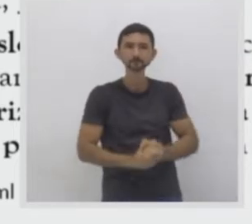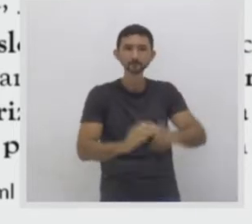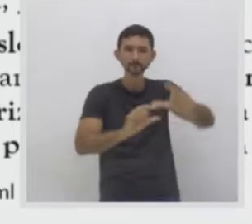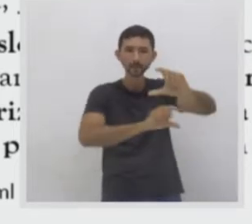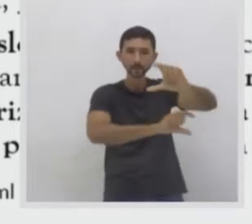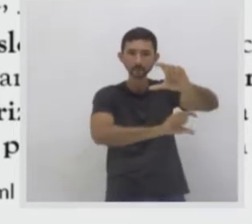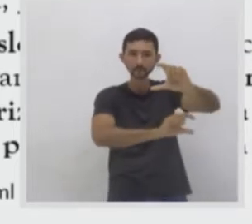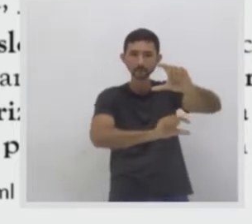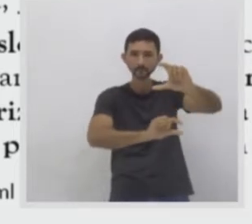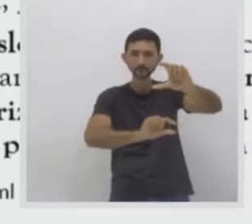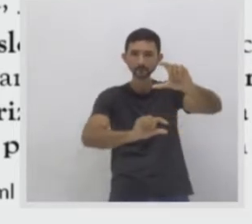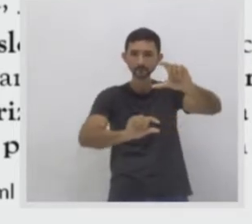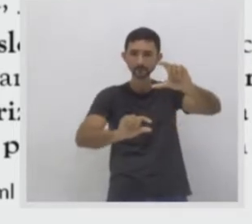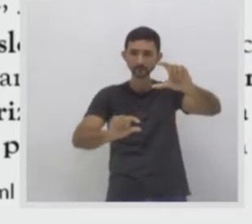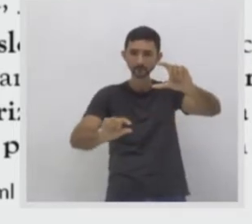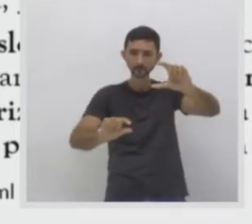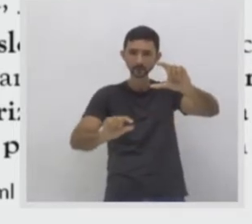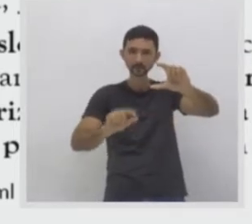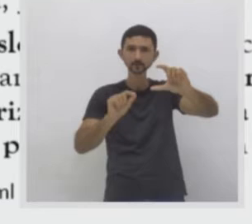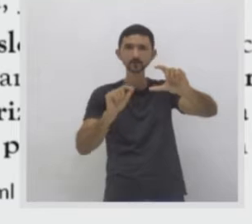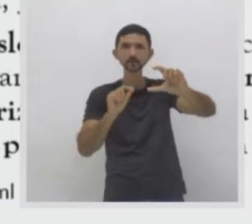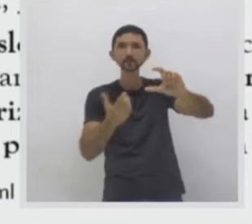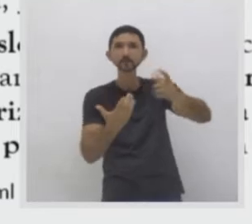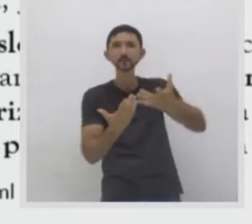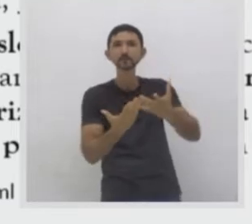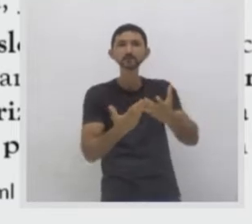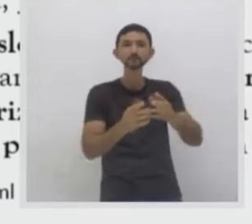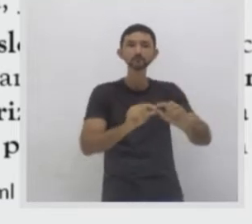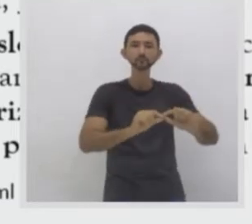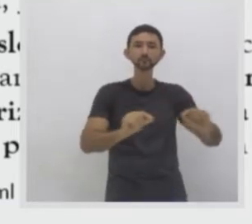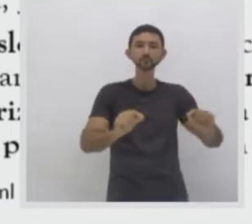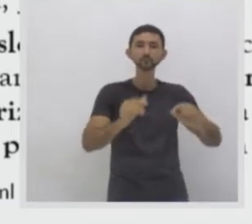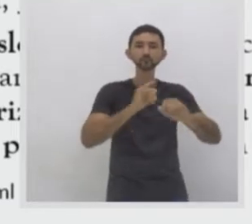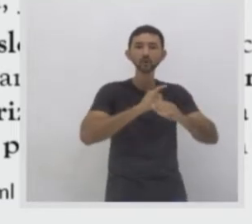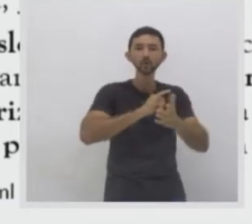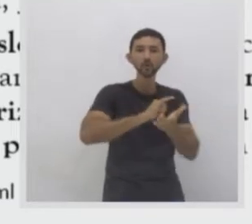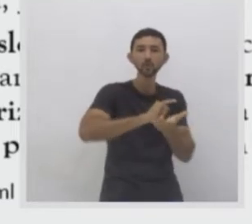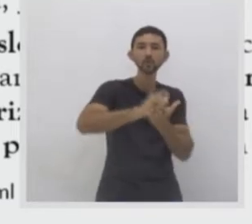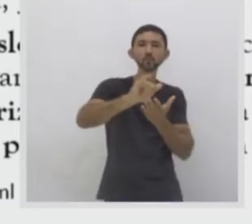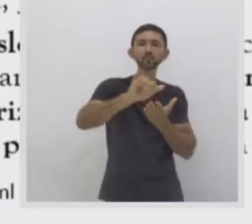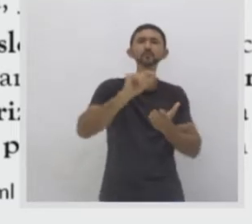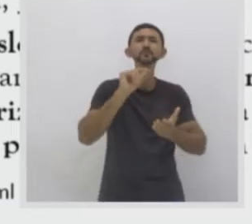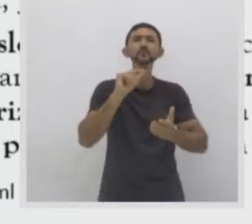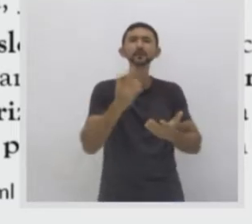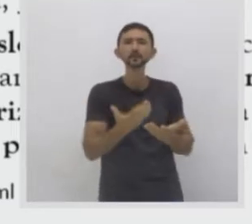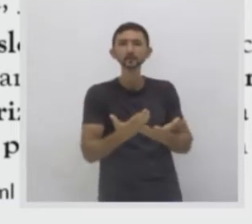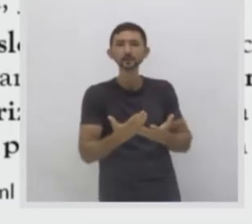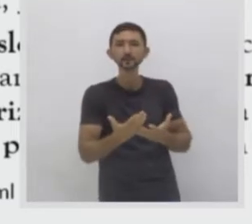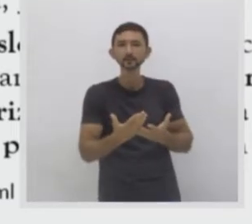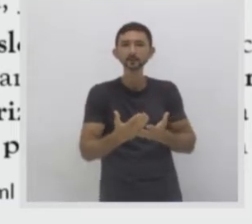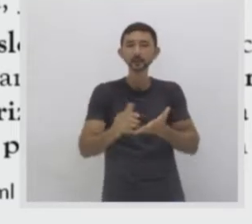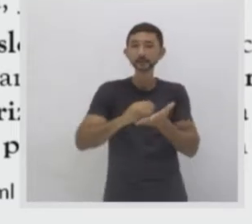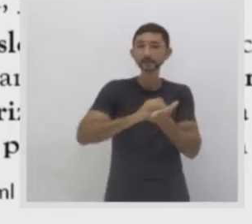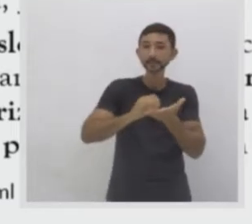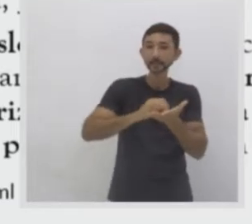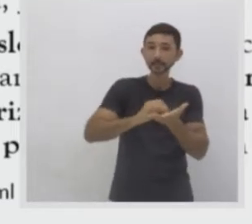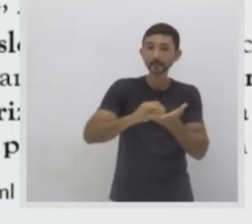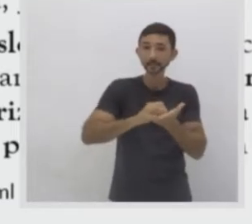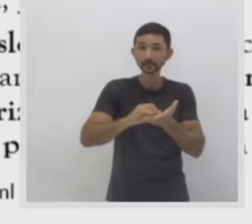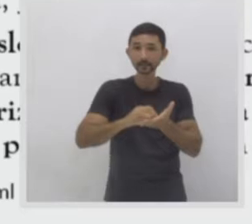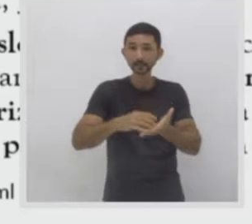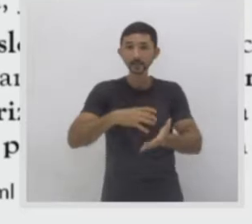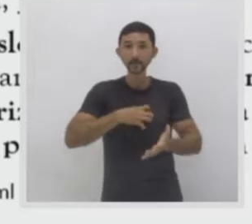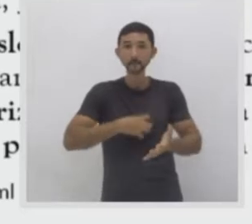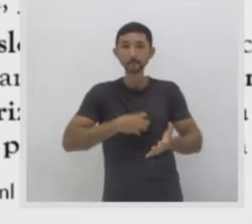que foi quem publicou, né? Foi a secretaria lá do governo da Bahia e